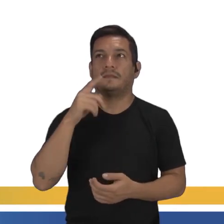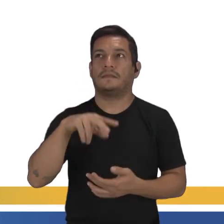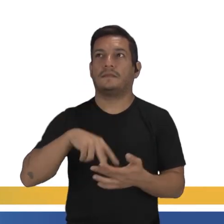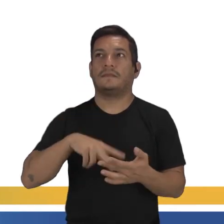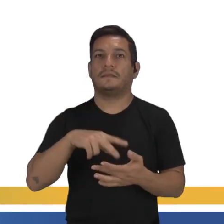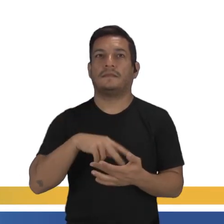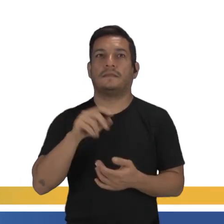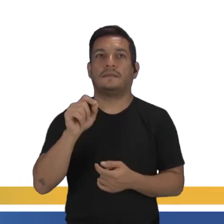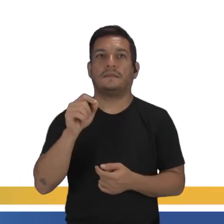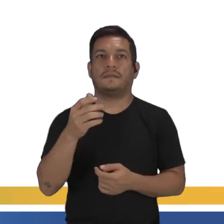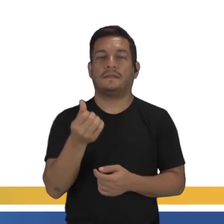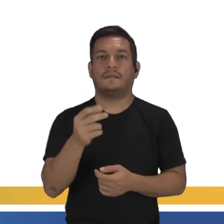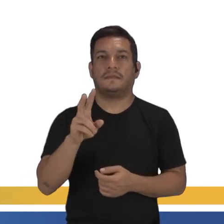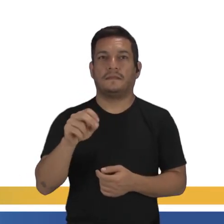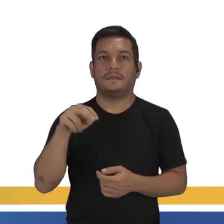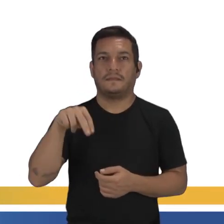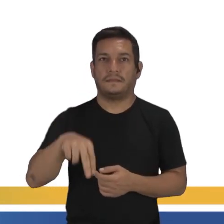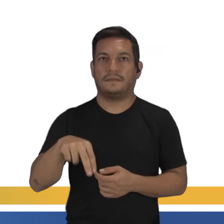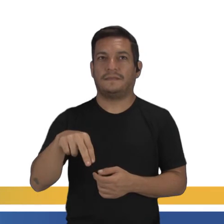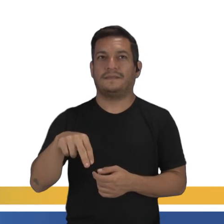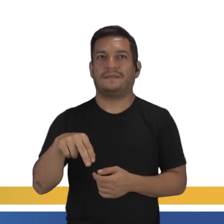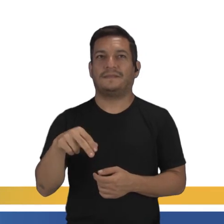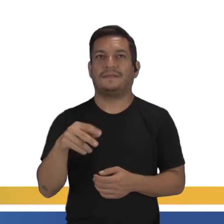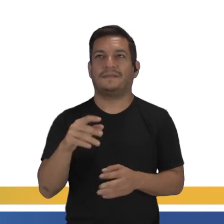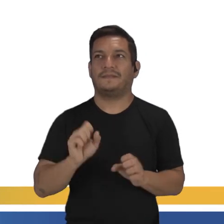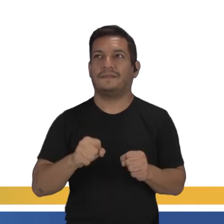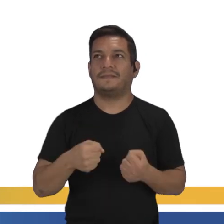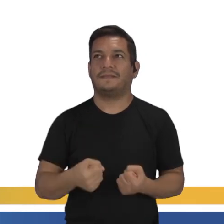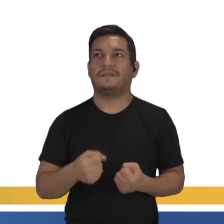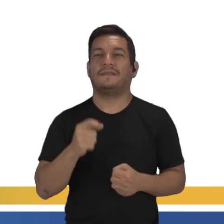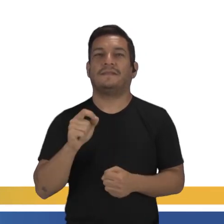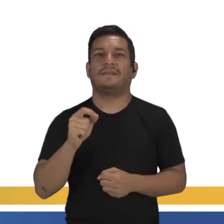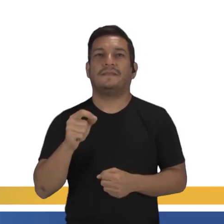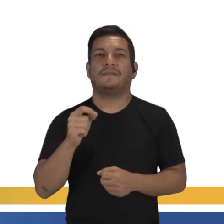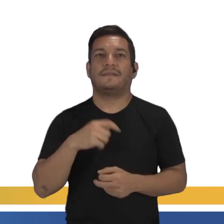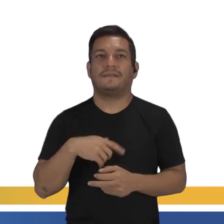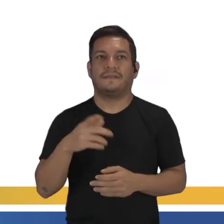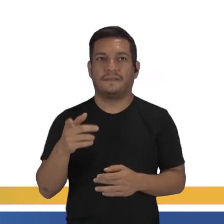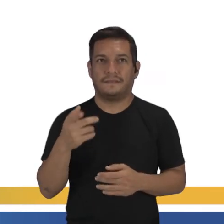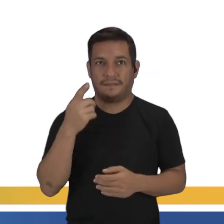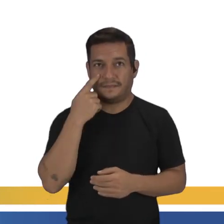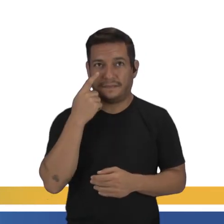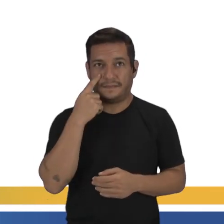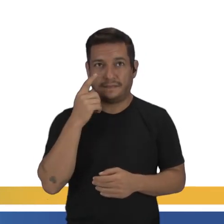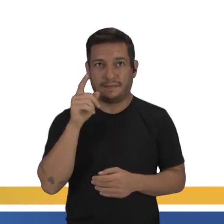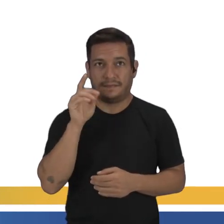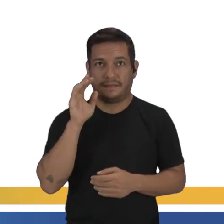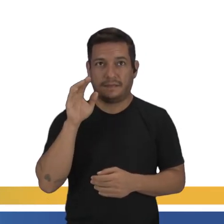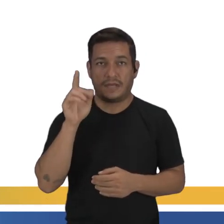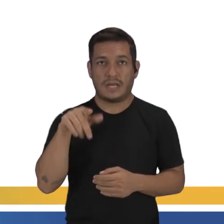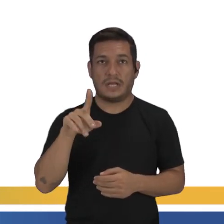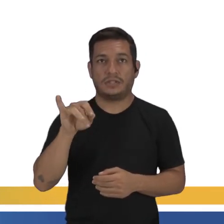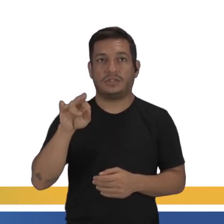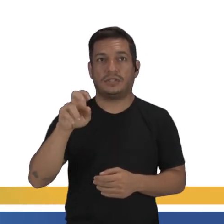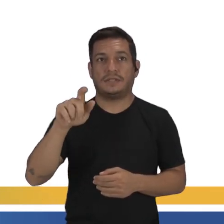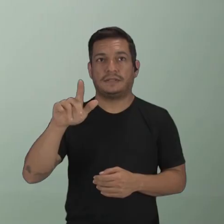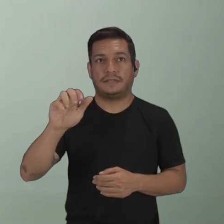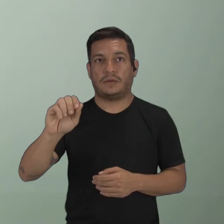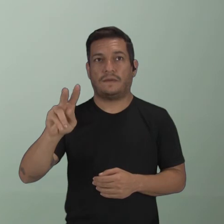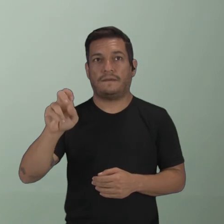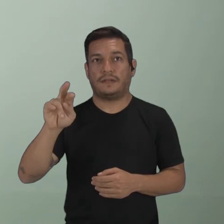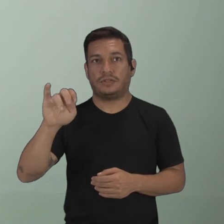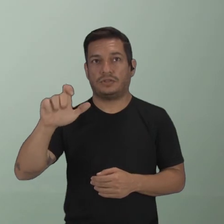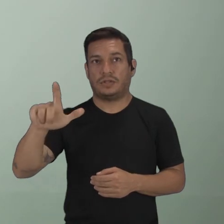650 newtons, que é o valor da força normal que ela exerce sobre o idoso. A direção é vertical e o sentido